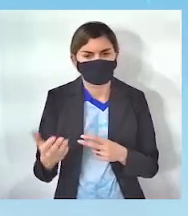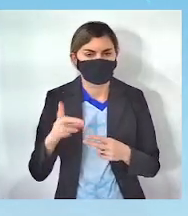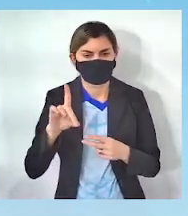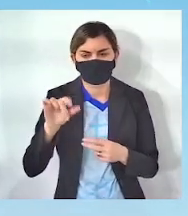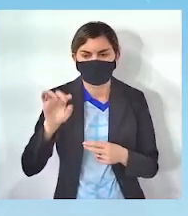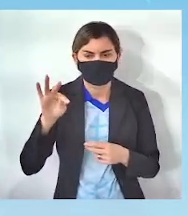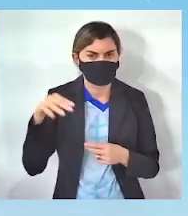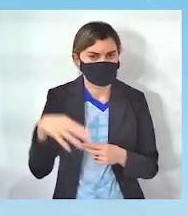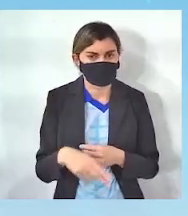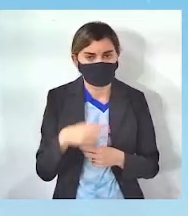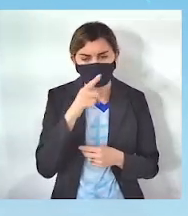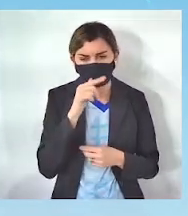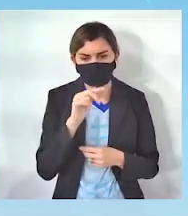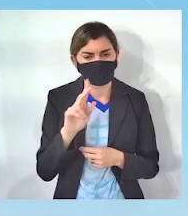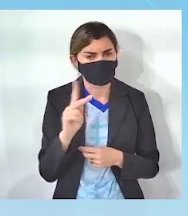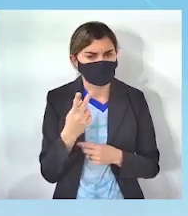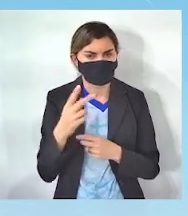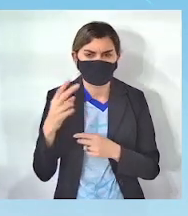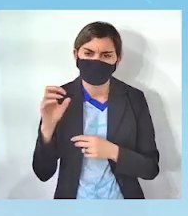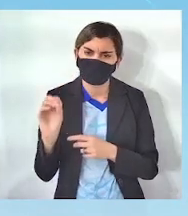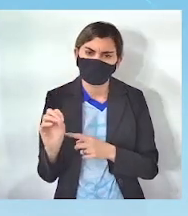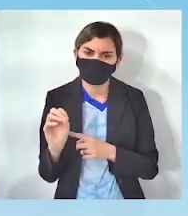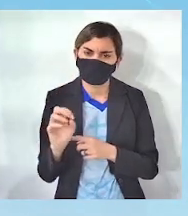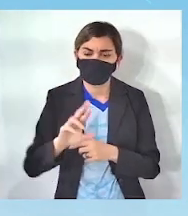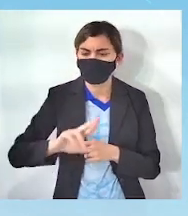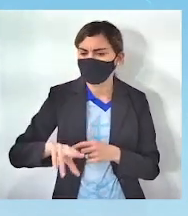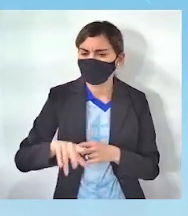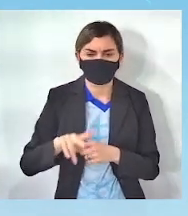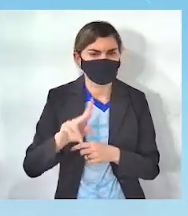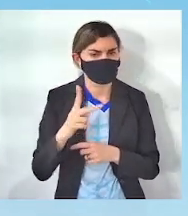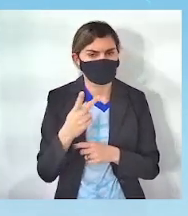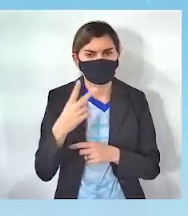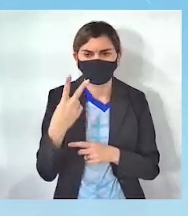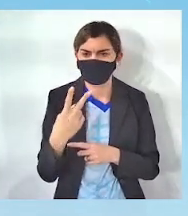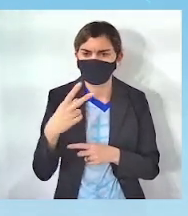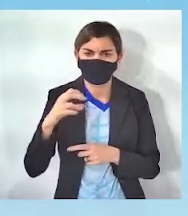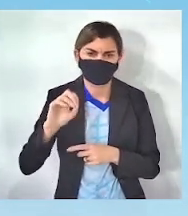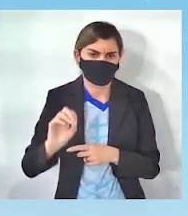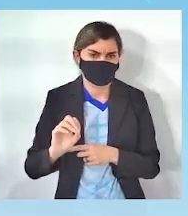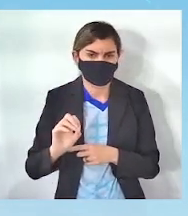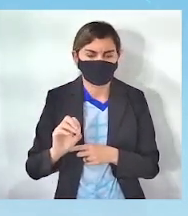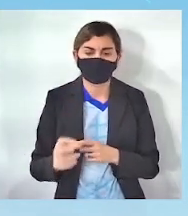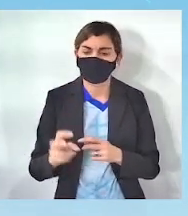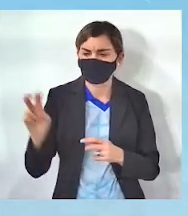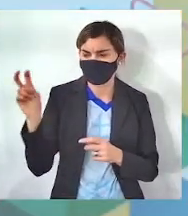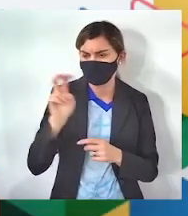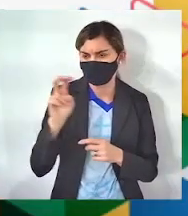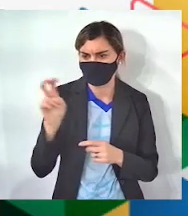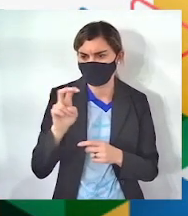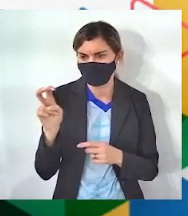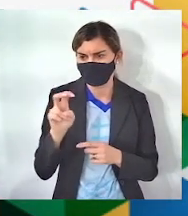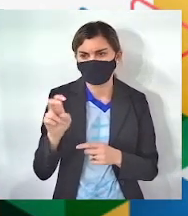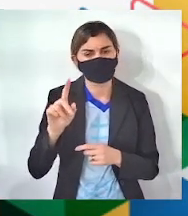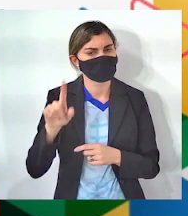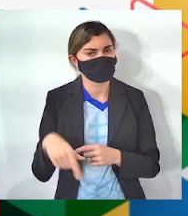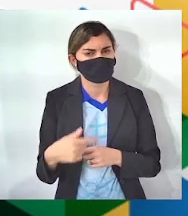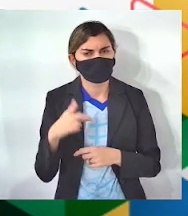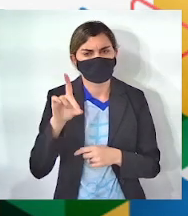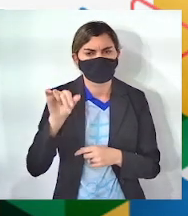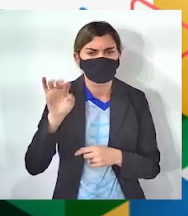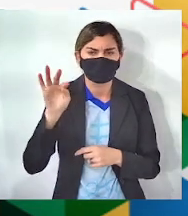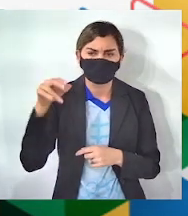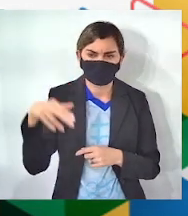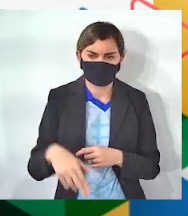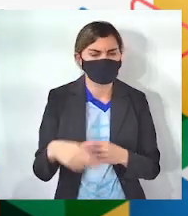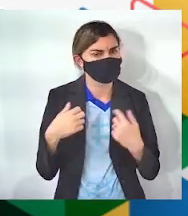Dalton, a água era HO e não H2O, tá? Um quinto ponto aí, que o Dalton vai